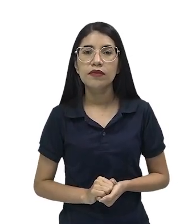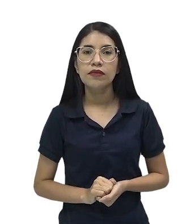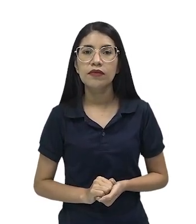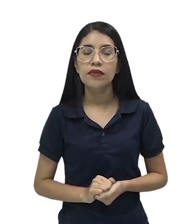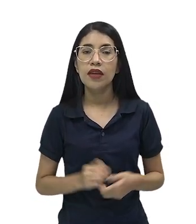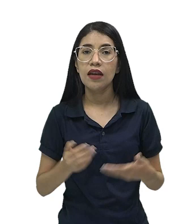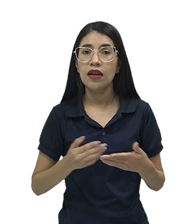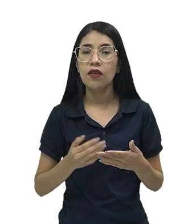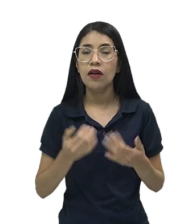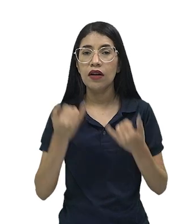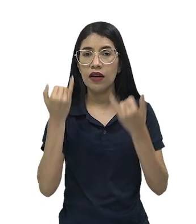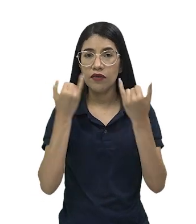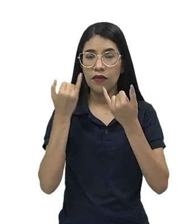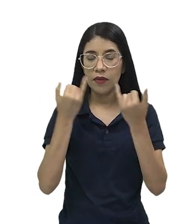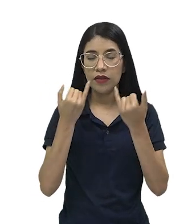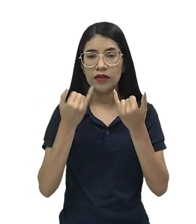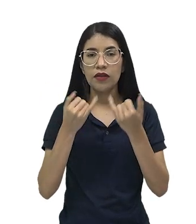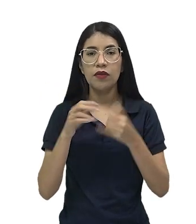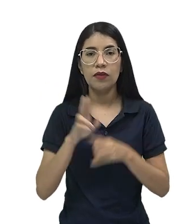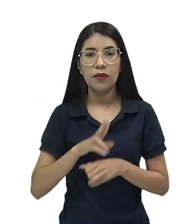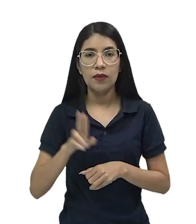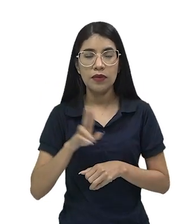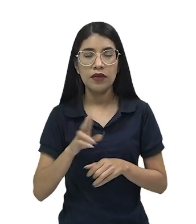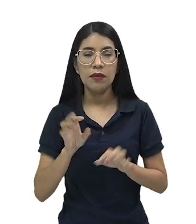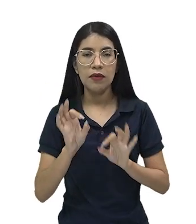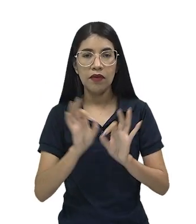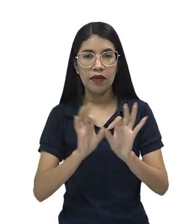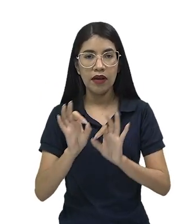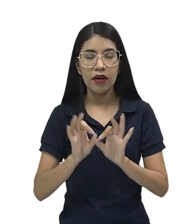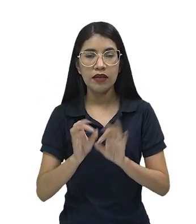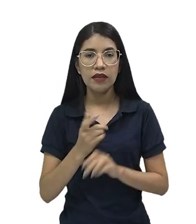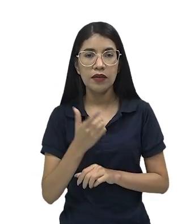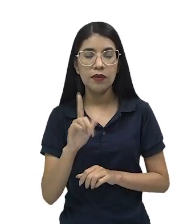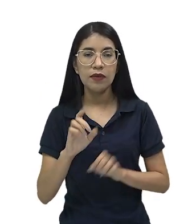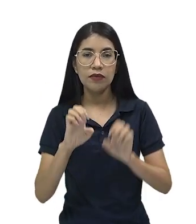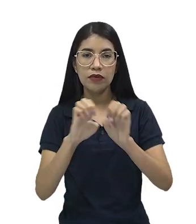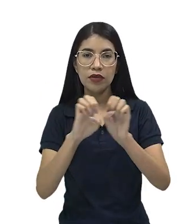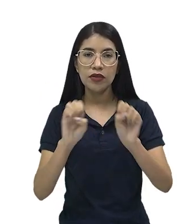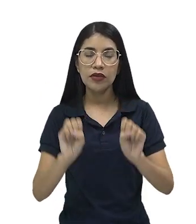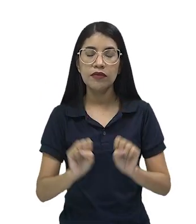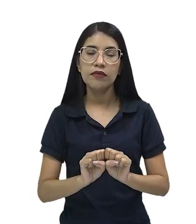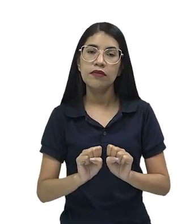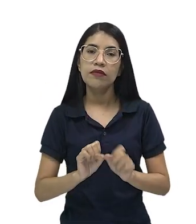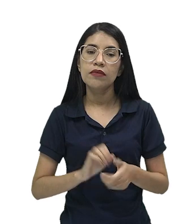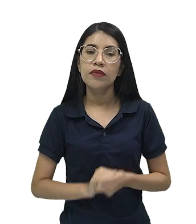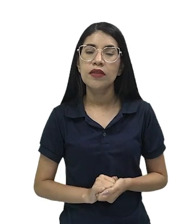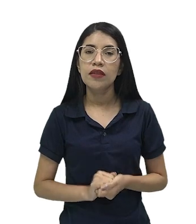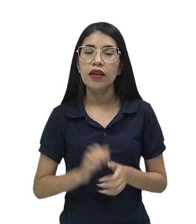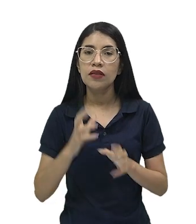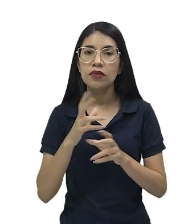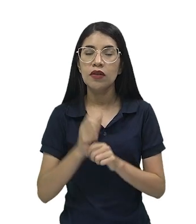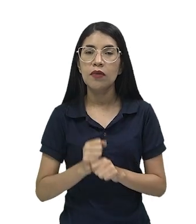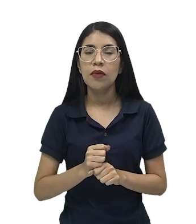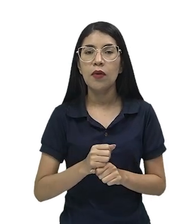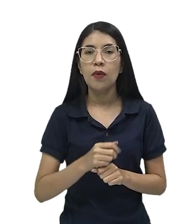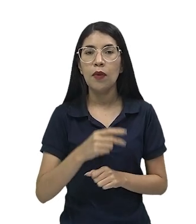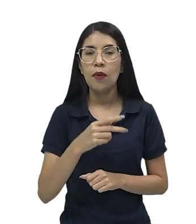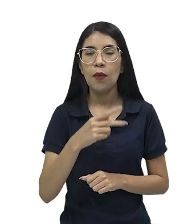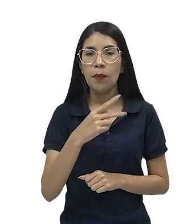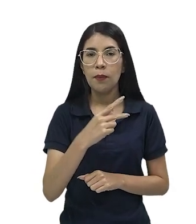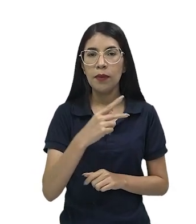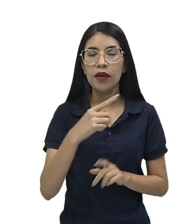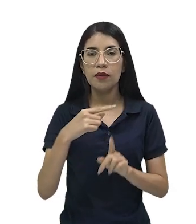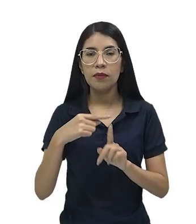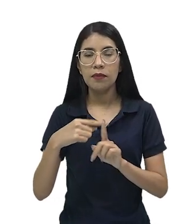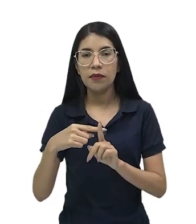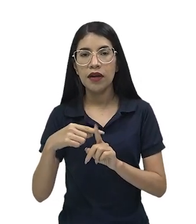Utilizando agora essa informação, eu posso montar o primeiro sisteminha, olha, que é a soma dos patos mais as ovelhas, ou seja,